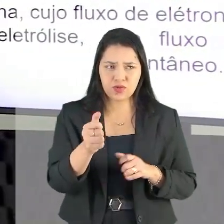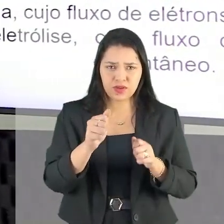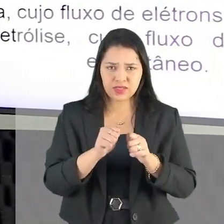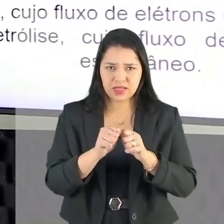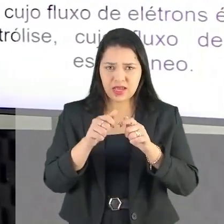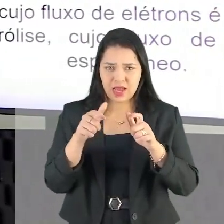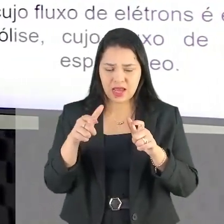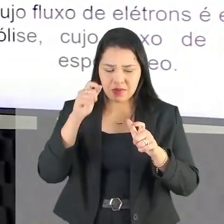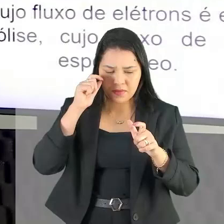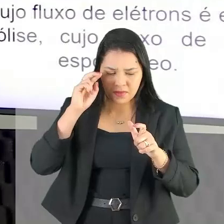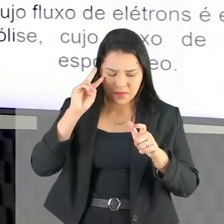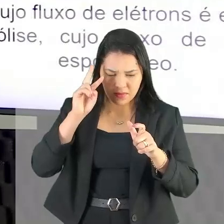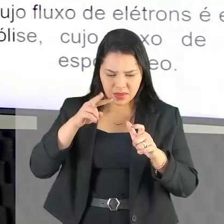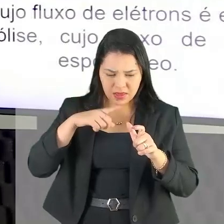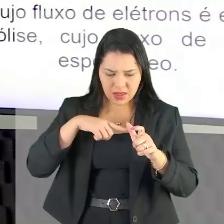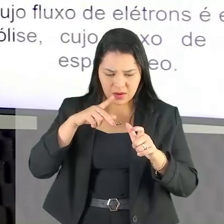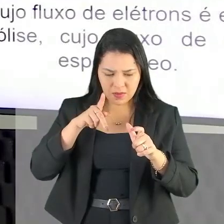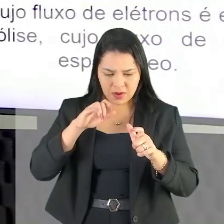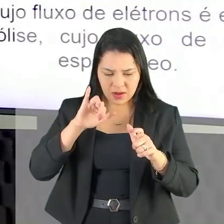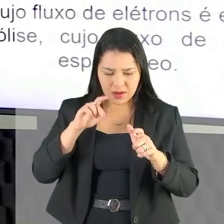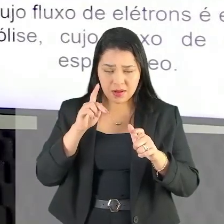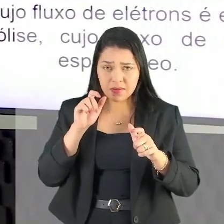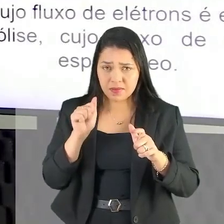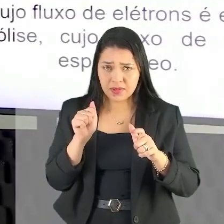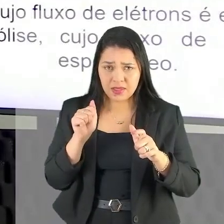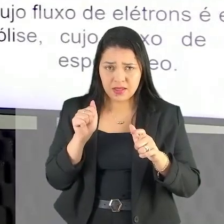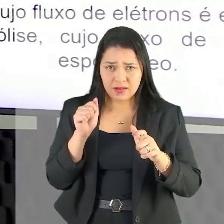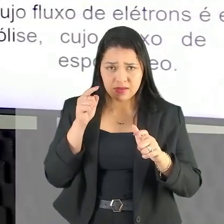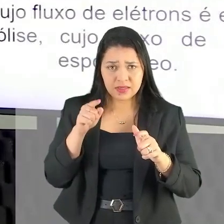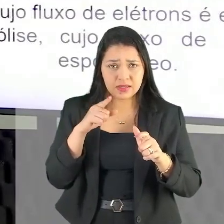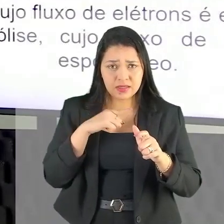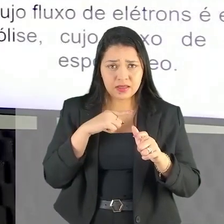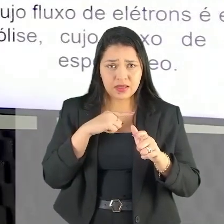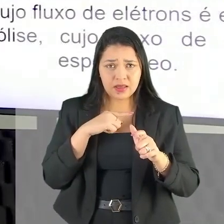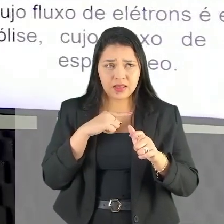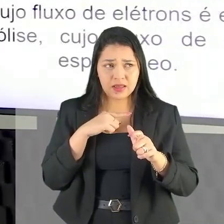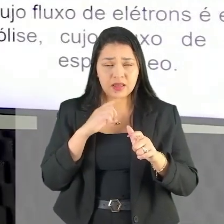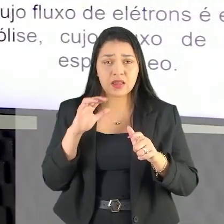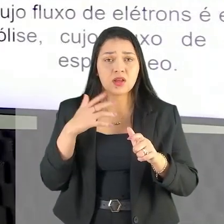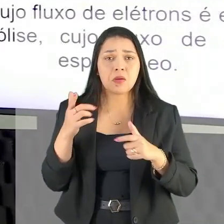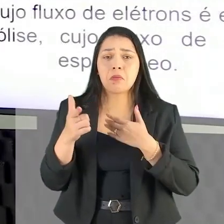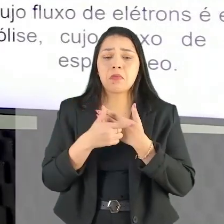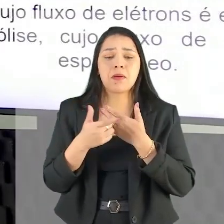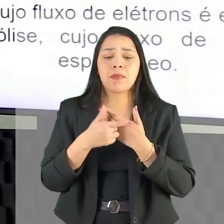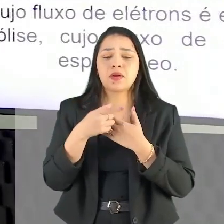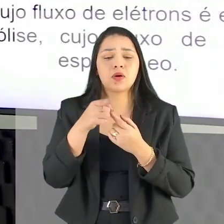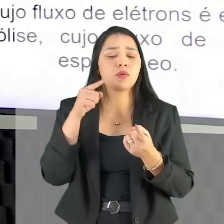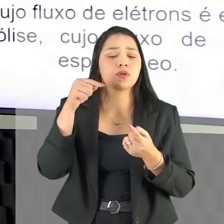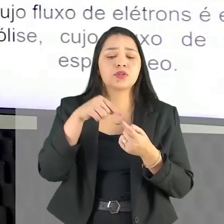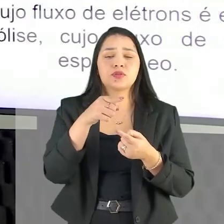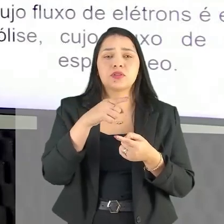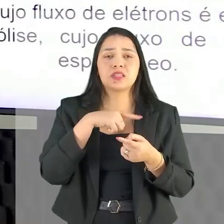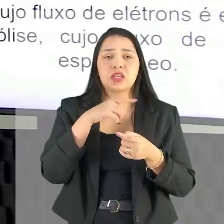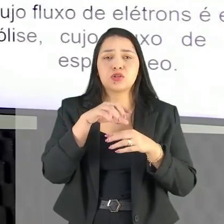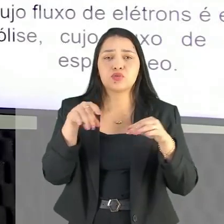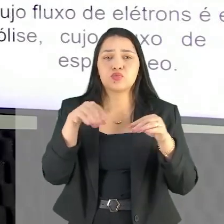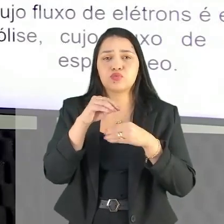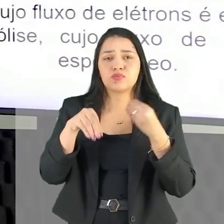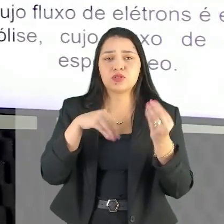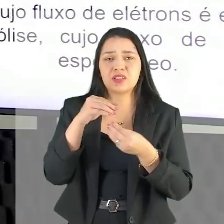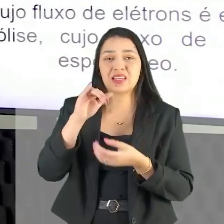esse controle, você tem uma pilha, tá certo? E qual é o papel dessa pilha? Aqui eu tenho substâncias